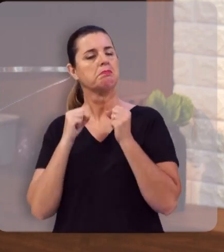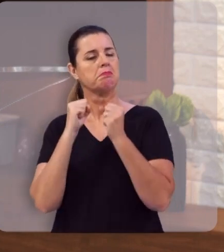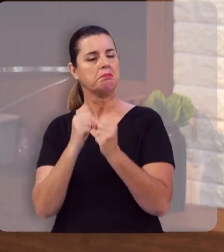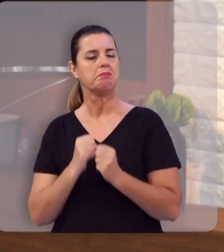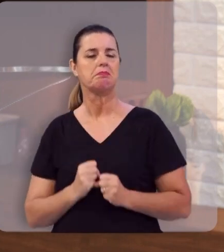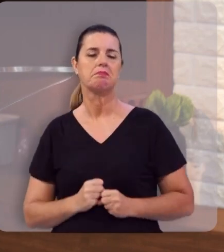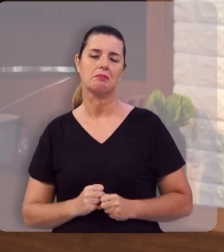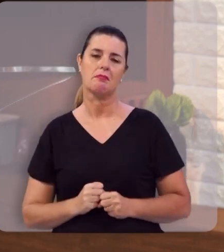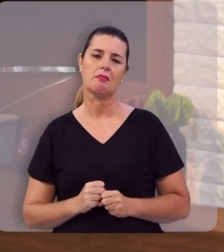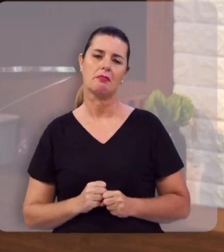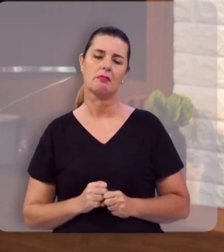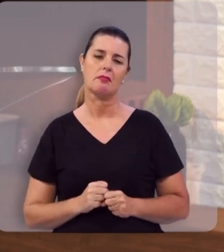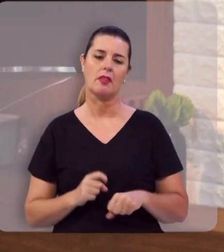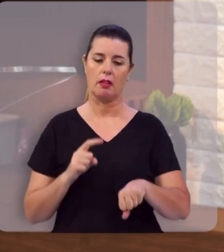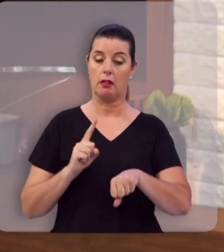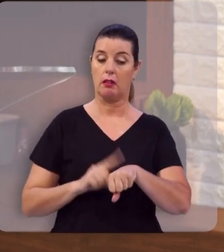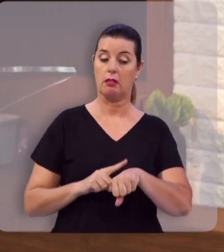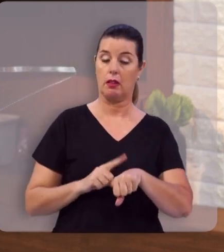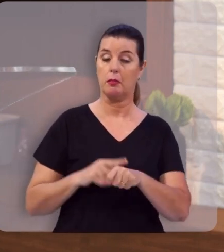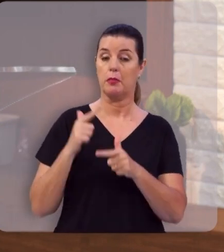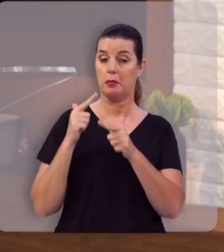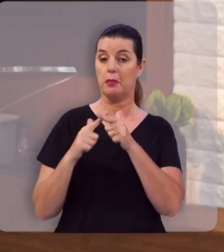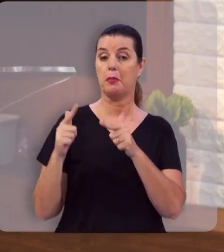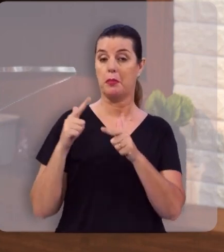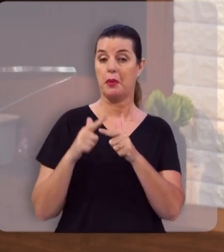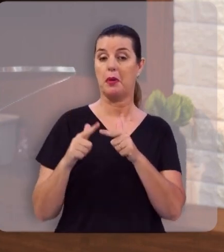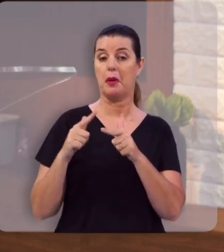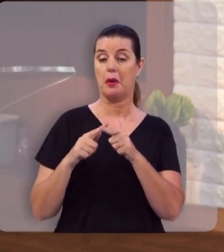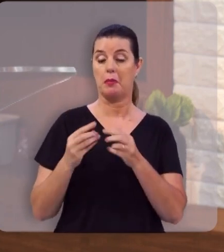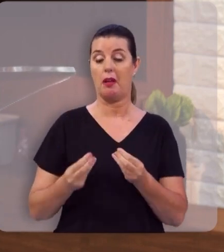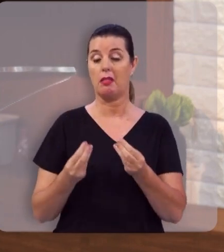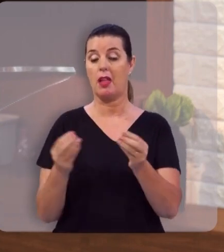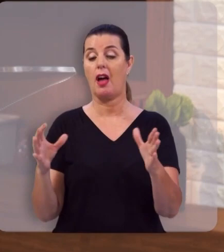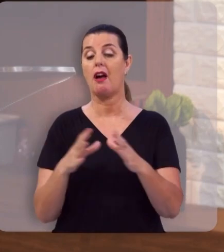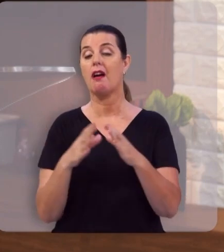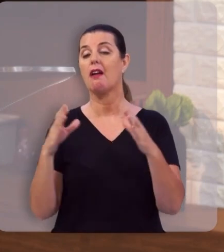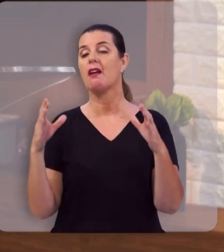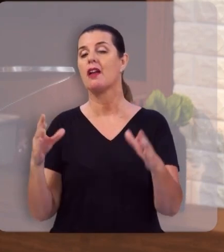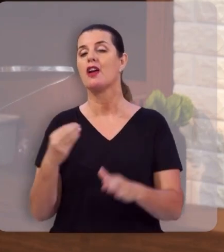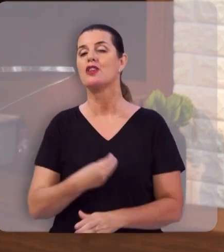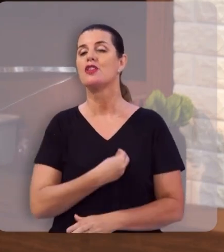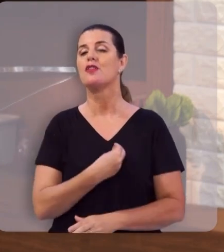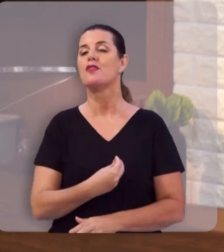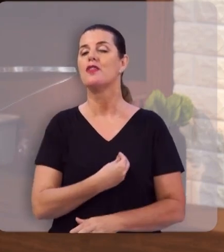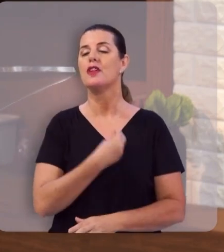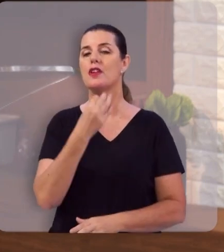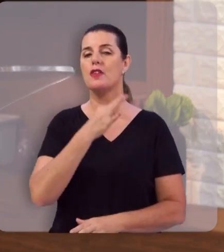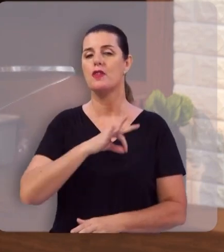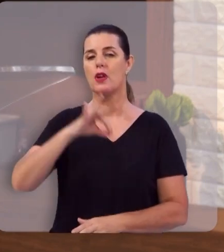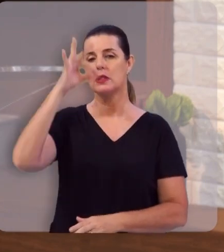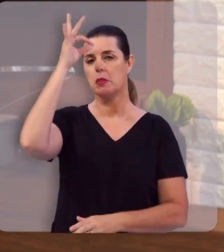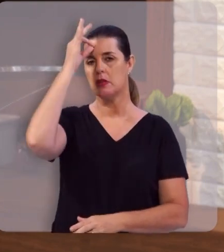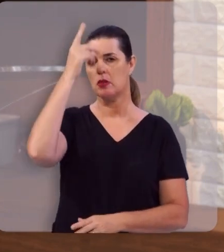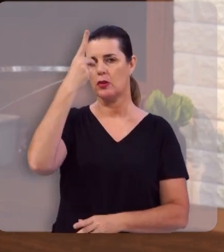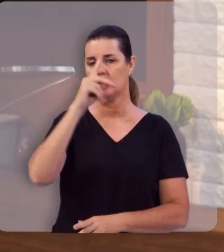poderoso nesta hora de crise, trazer um grande reavivamento espiritual para o seu